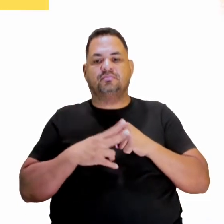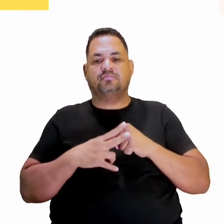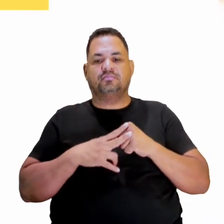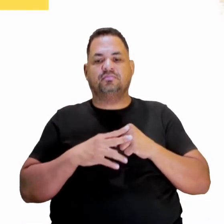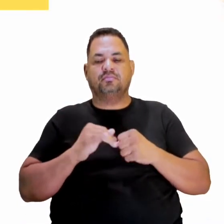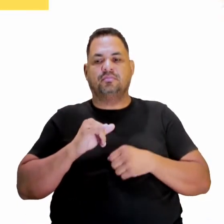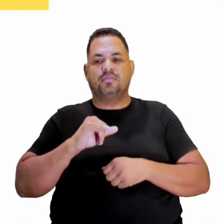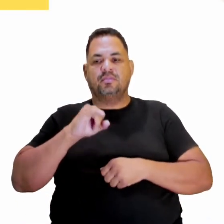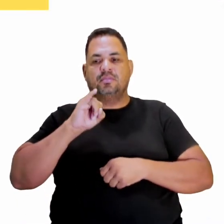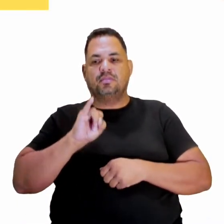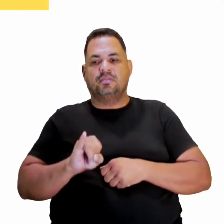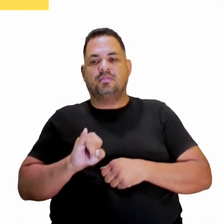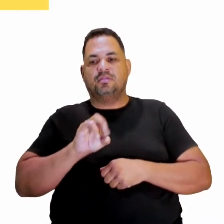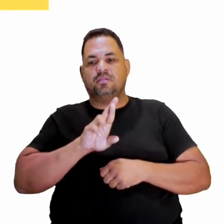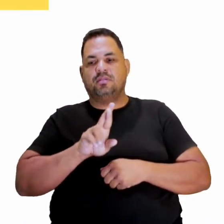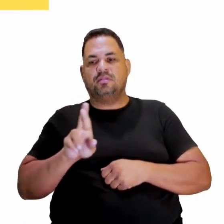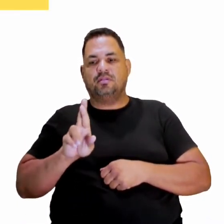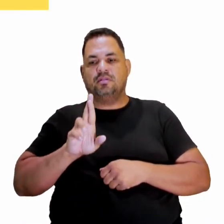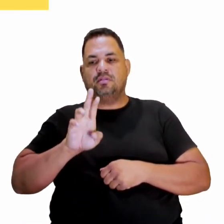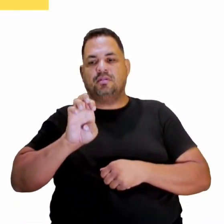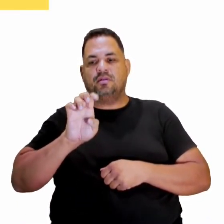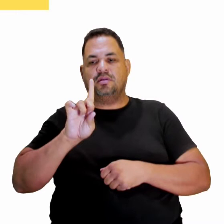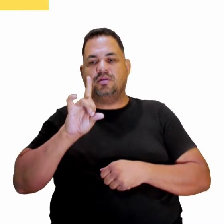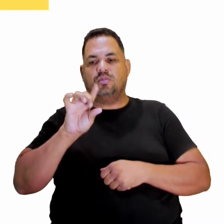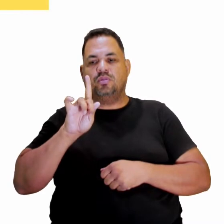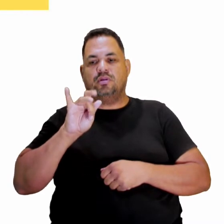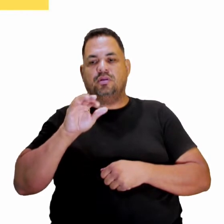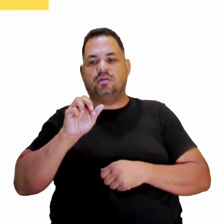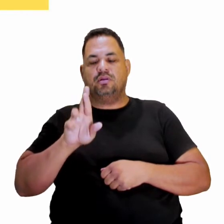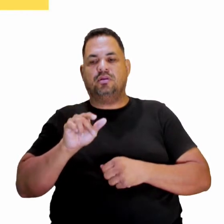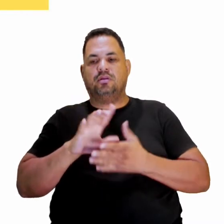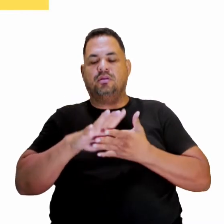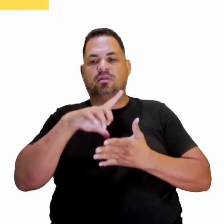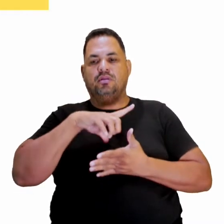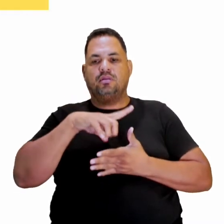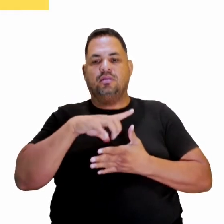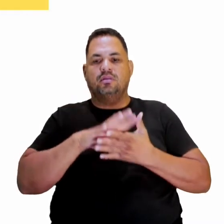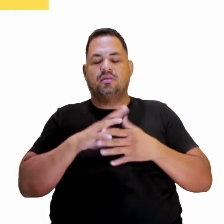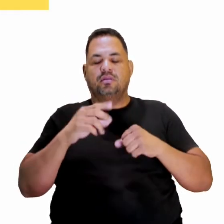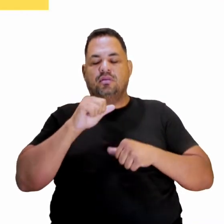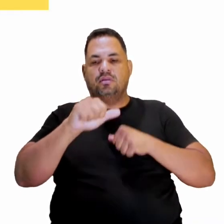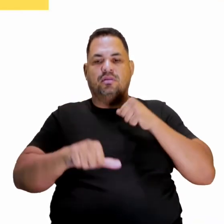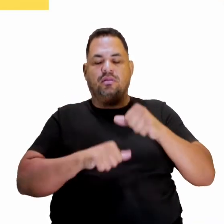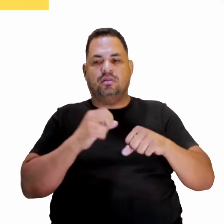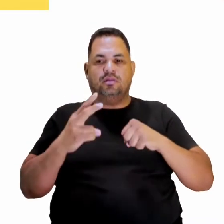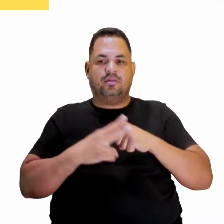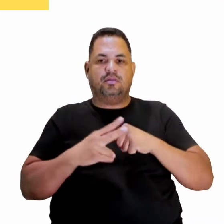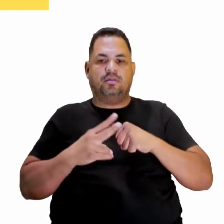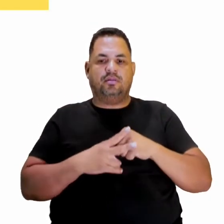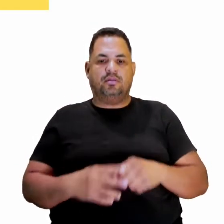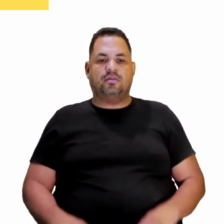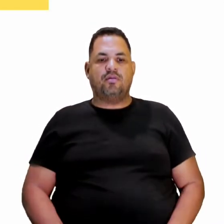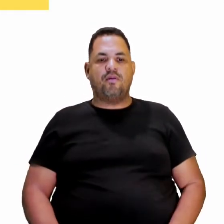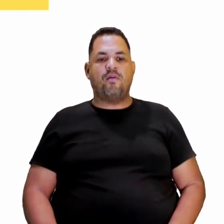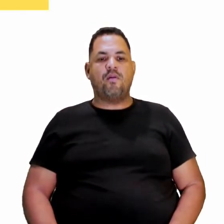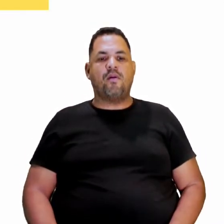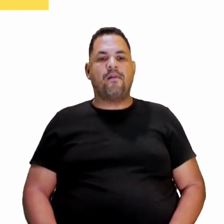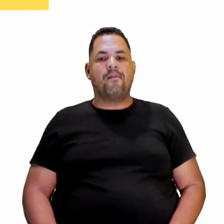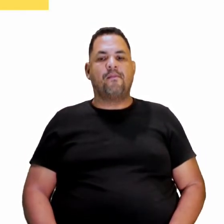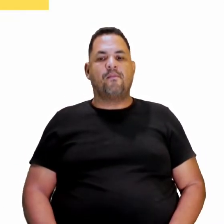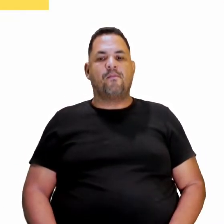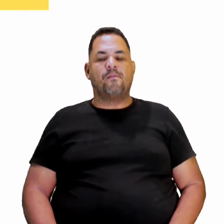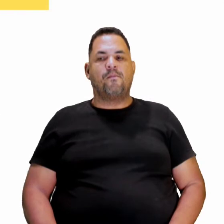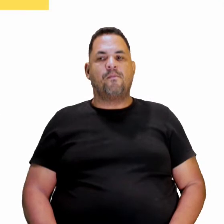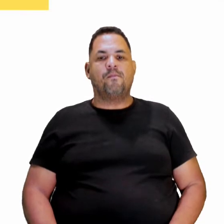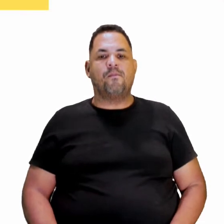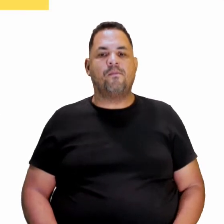é irregular. Então, não teve flexão, mas teve a mudança do verbo. O certo seria o quê? Seria assim, ó. Where did